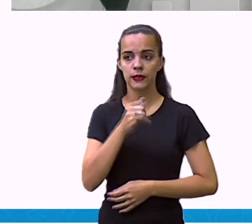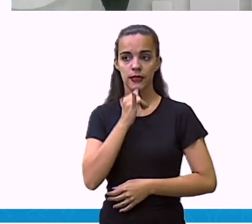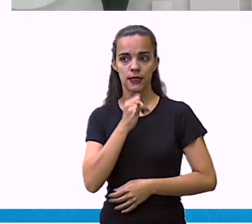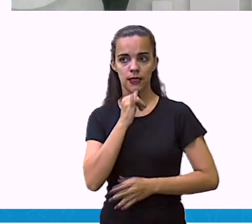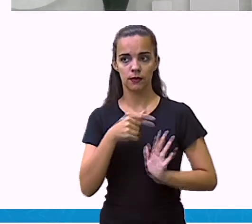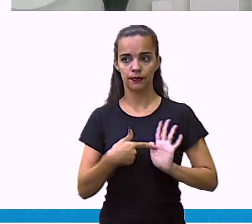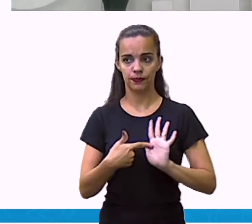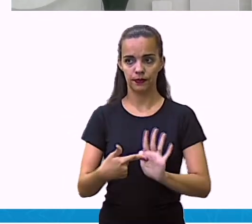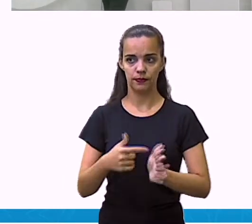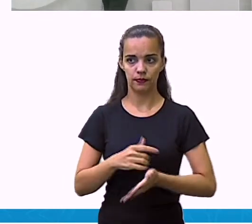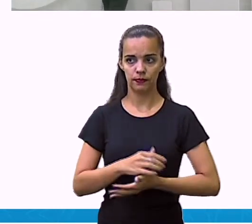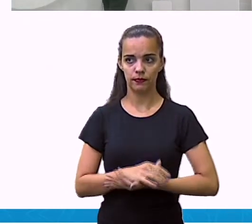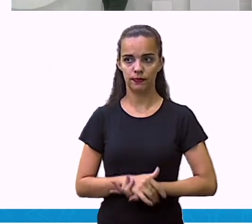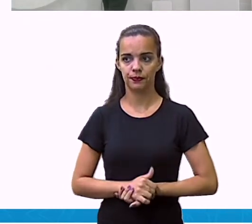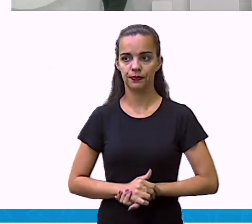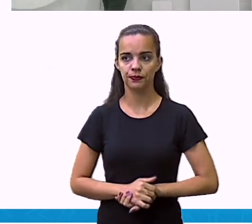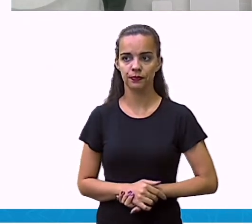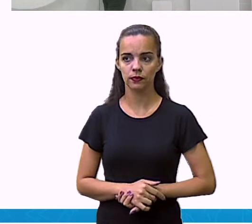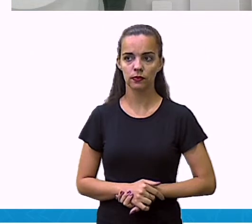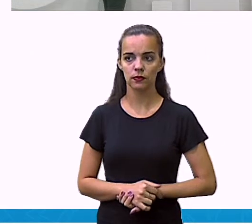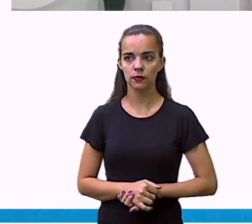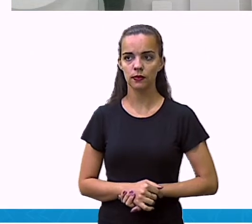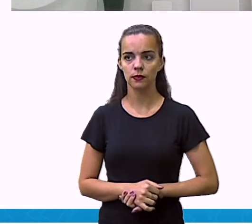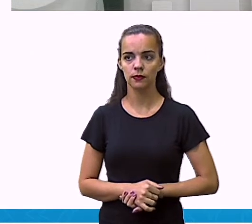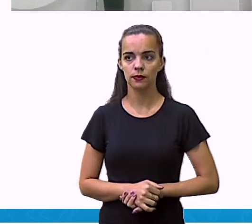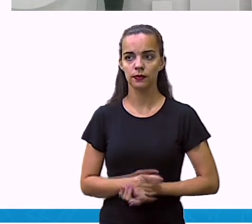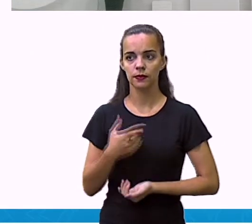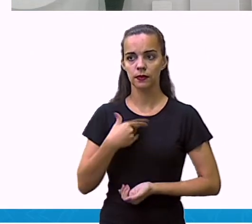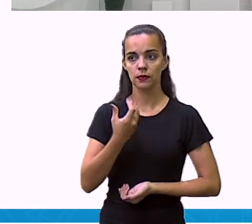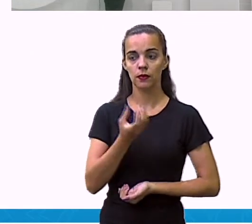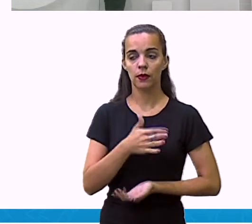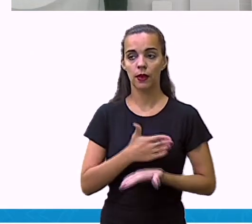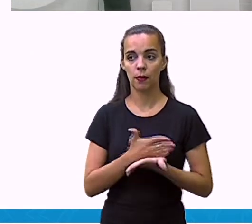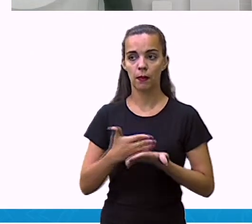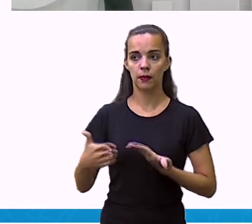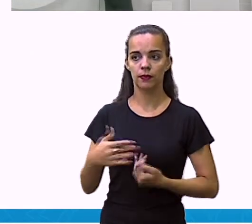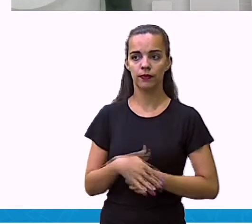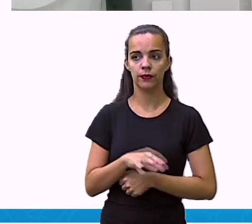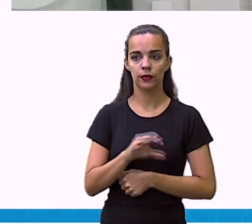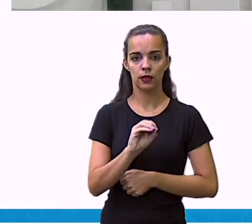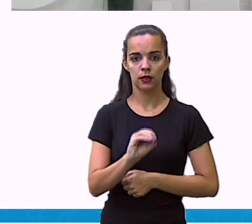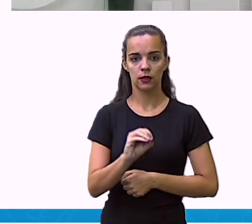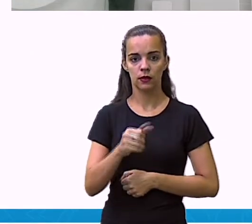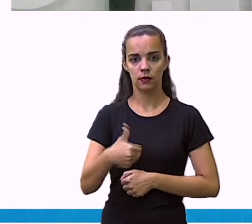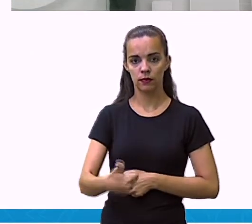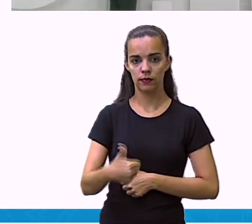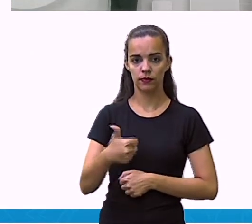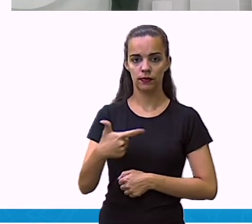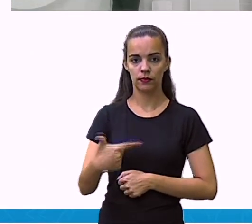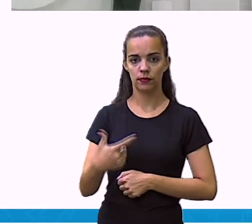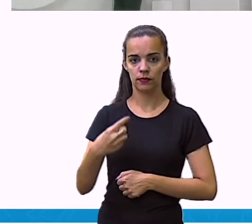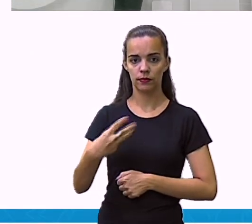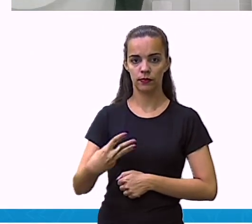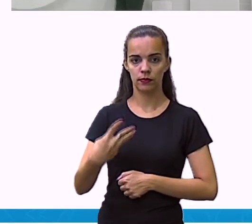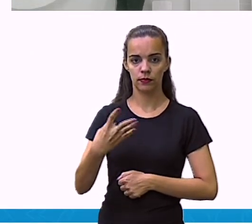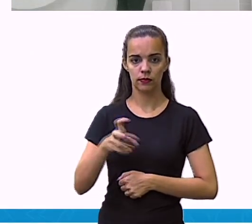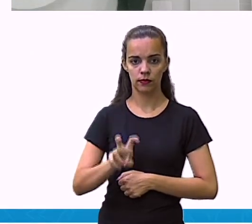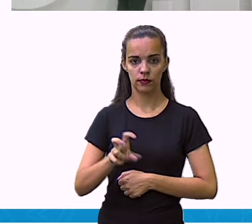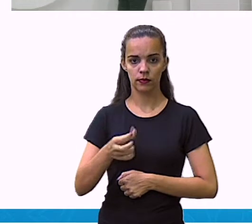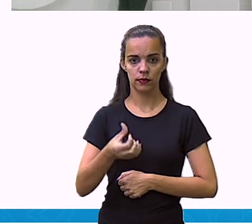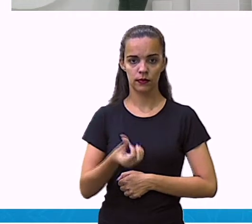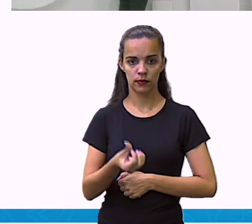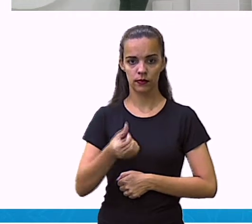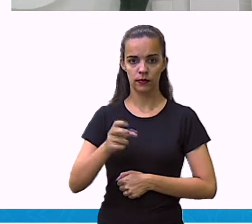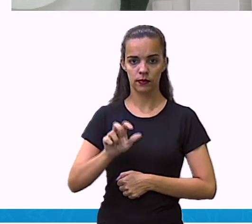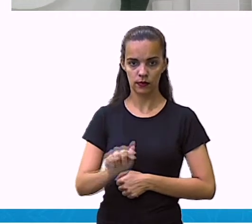linhas. Nessas linhas, a primeira linha eu começo 0, 1, 2, 3, 4,